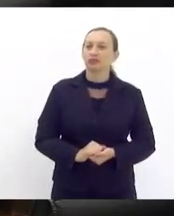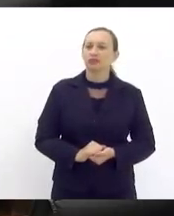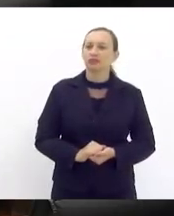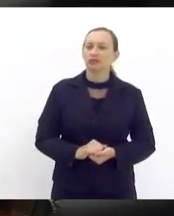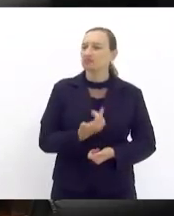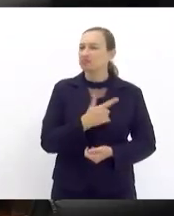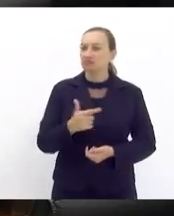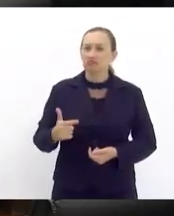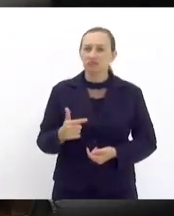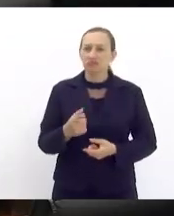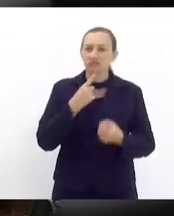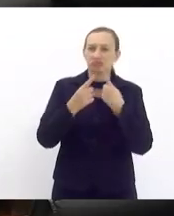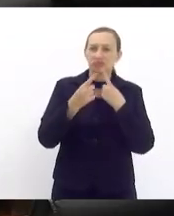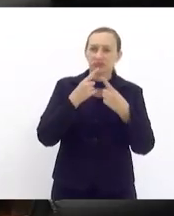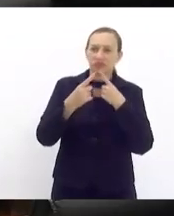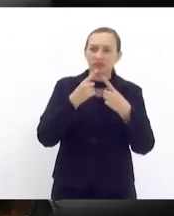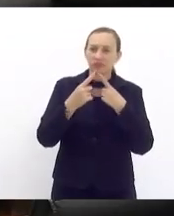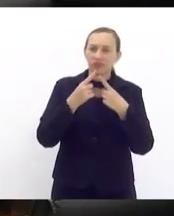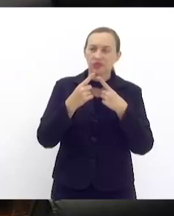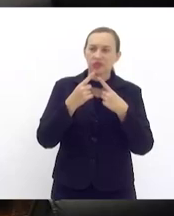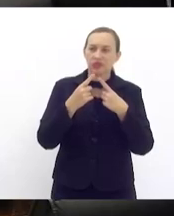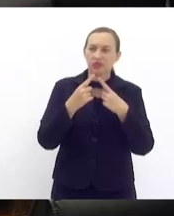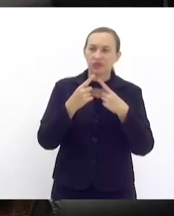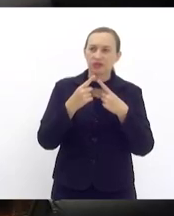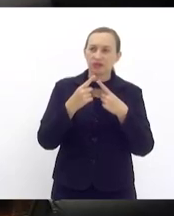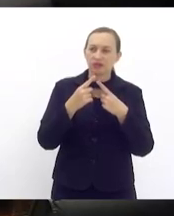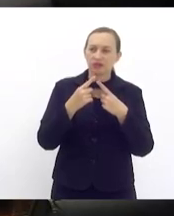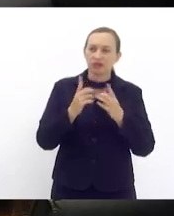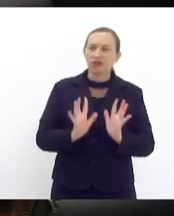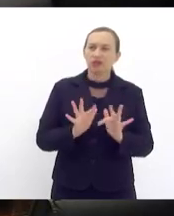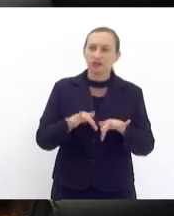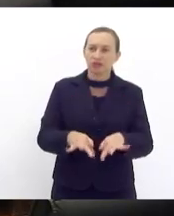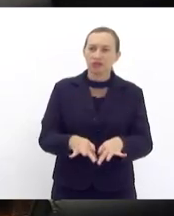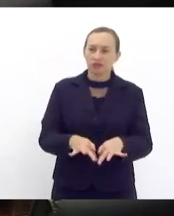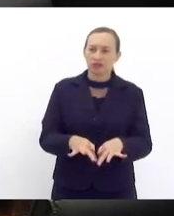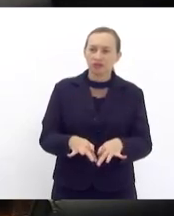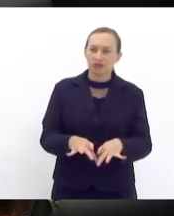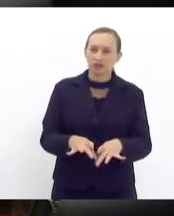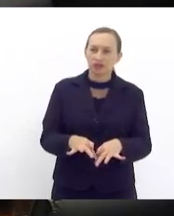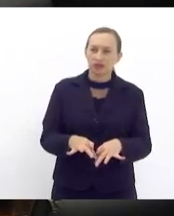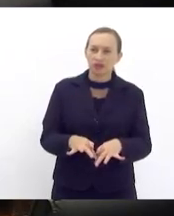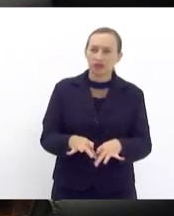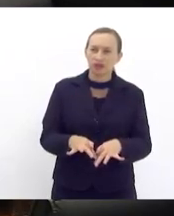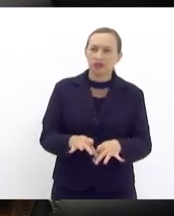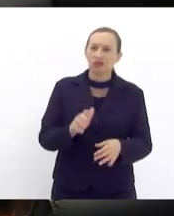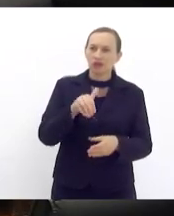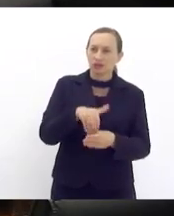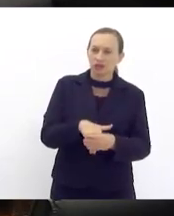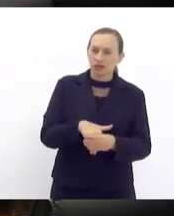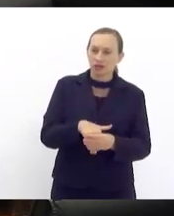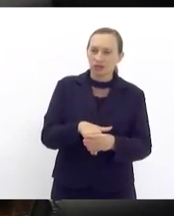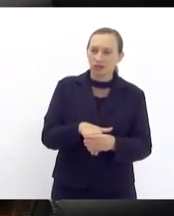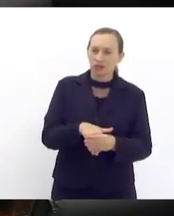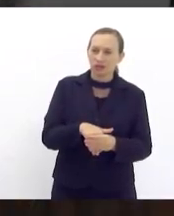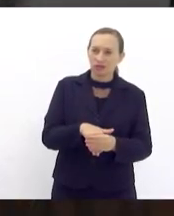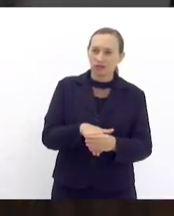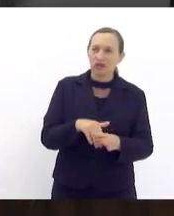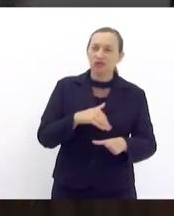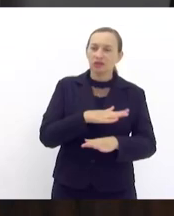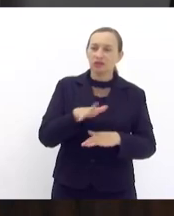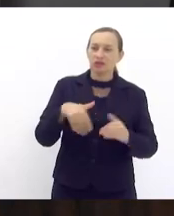não havendo mais Quem Queira discutir encerrado a discussão em votação aprovado